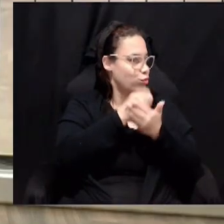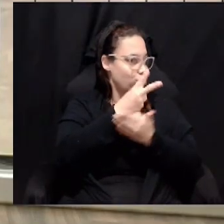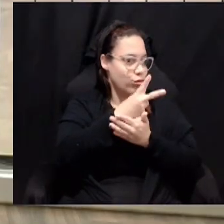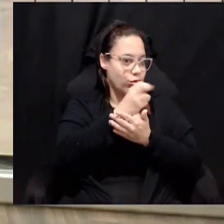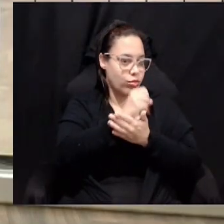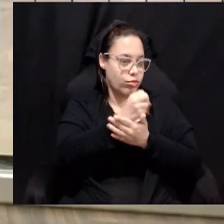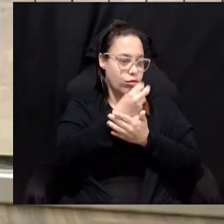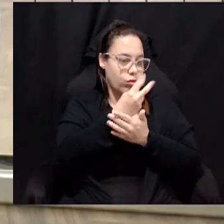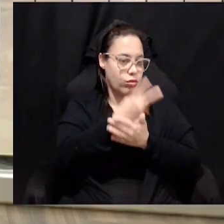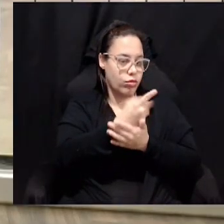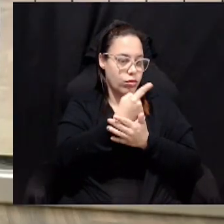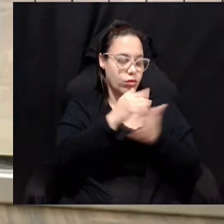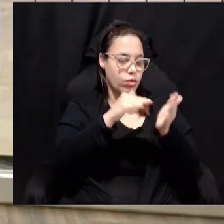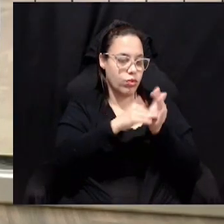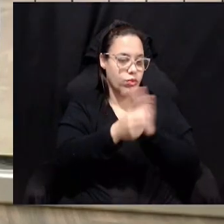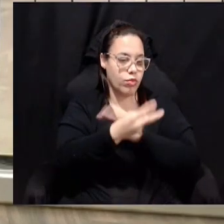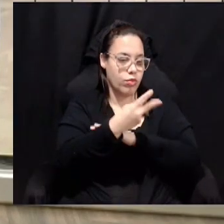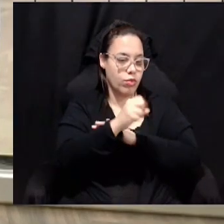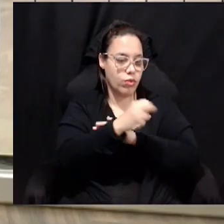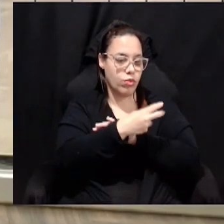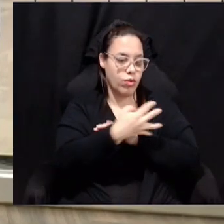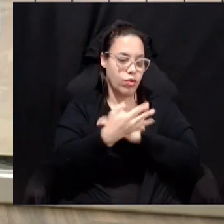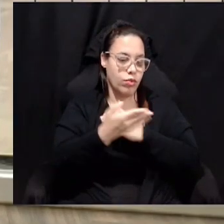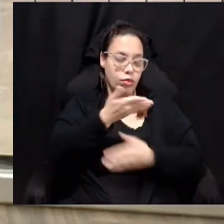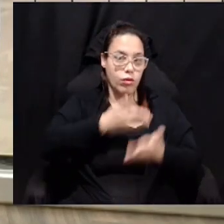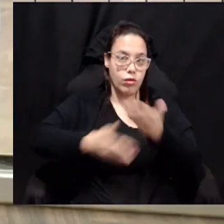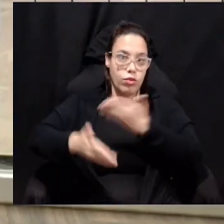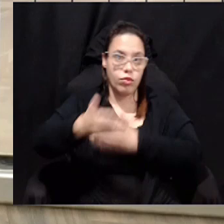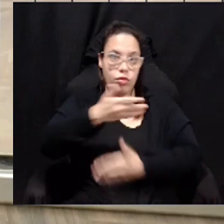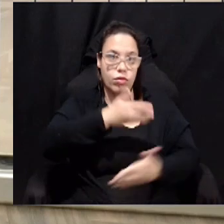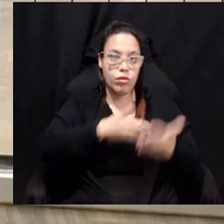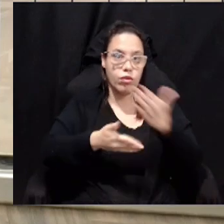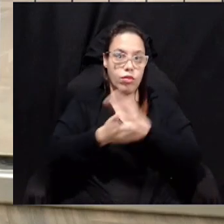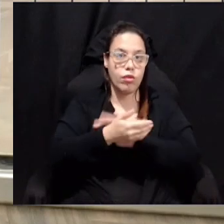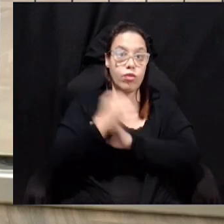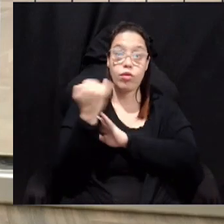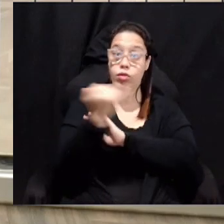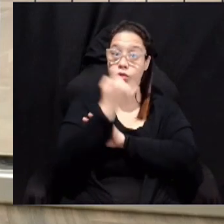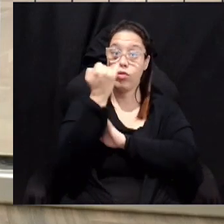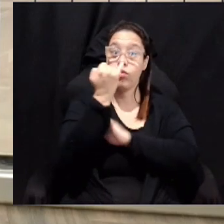2024 teve até uma troca da tubulação, que foi um ponto importante